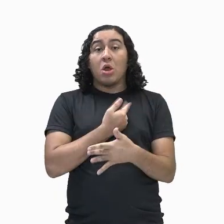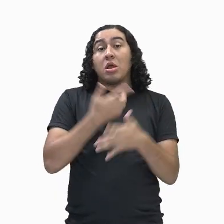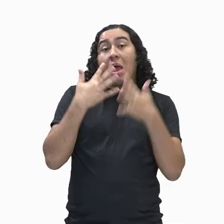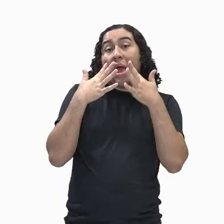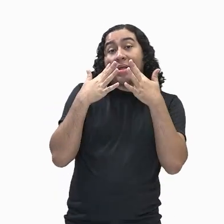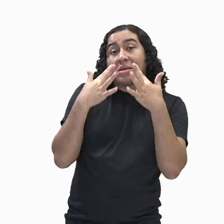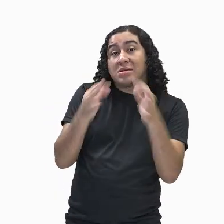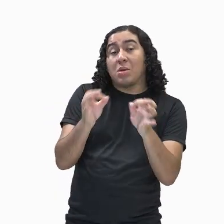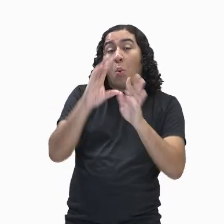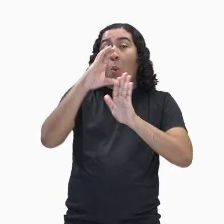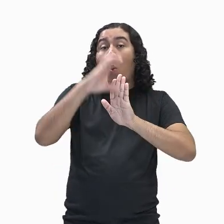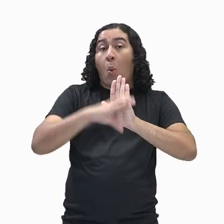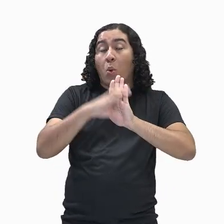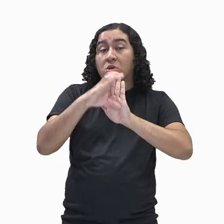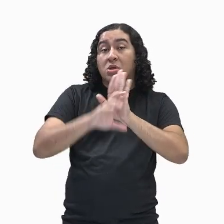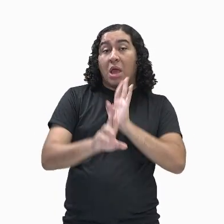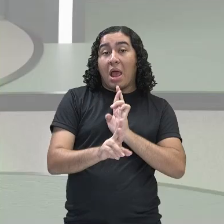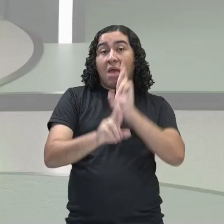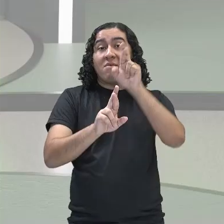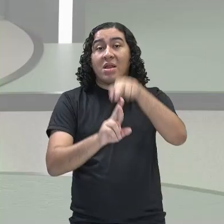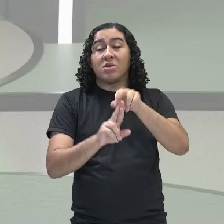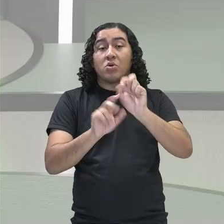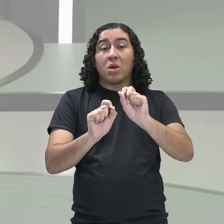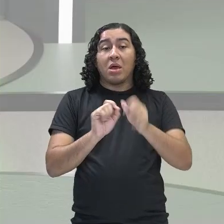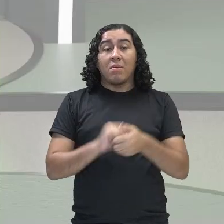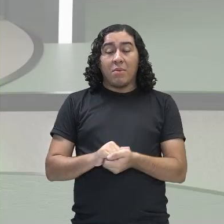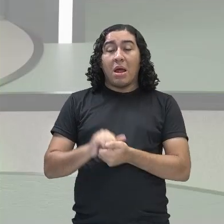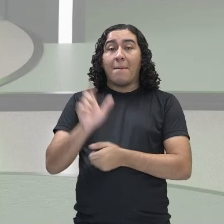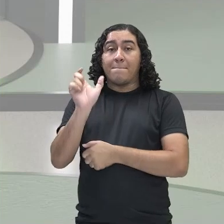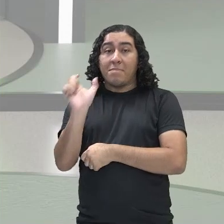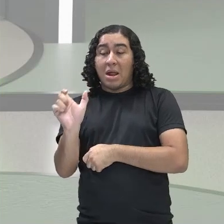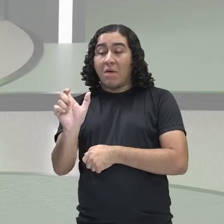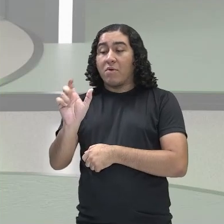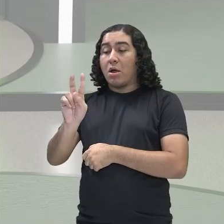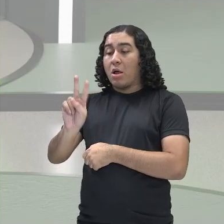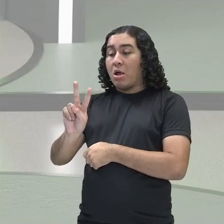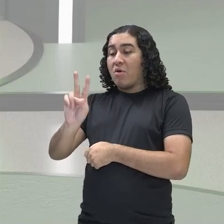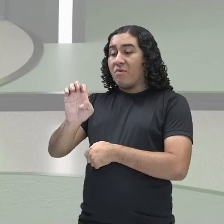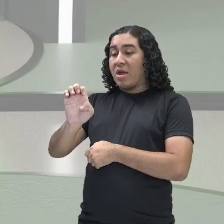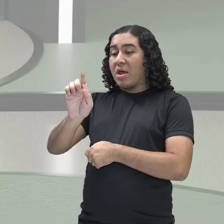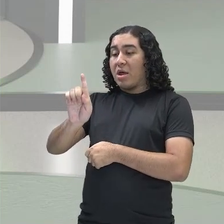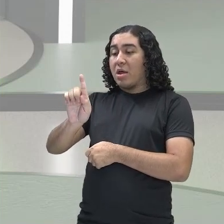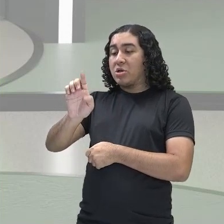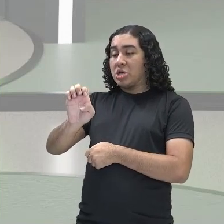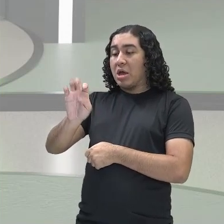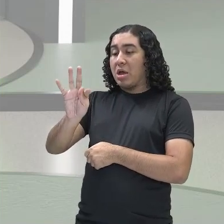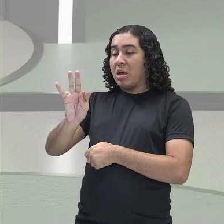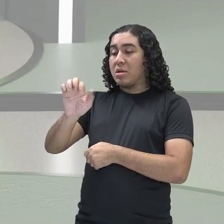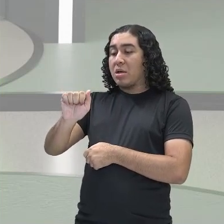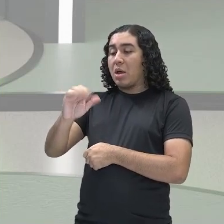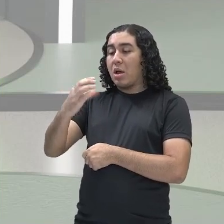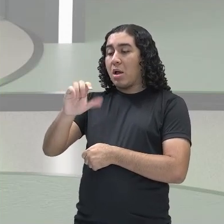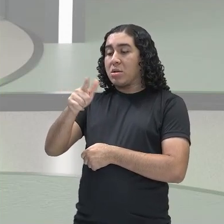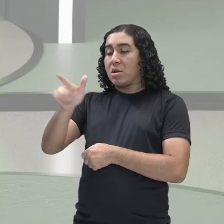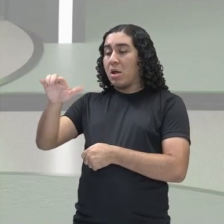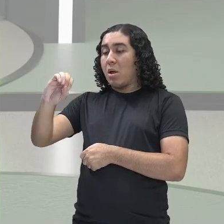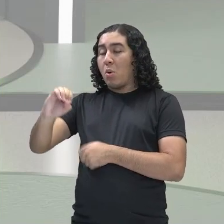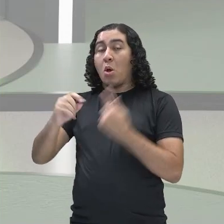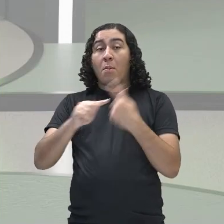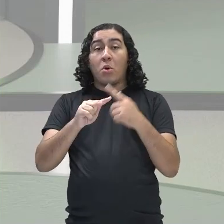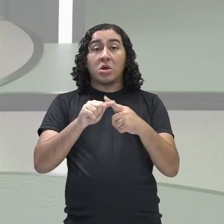um conceito relacionado à vegetação, Porque a gente vai identificar em cada bioma que existe